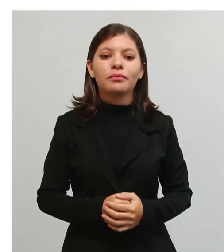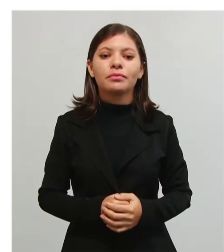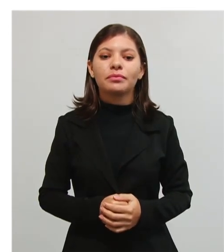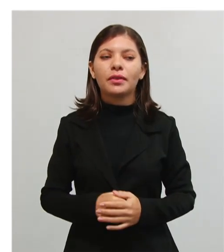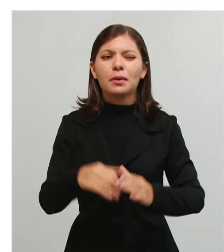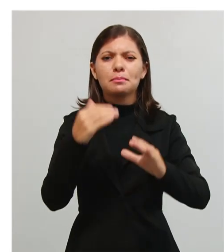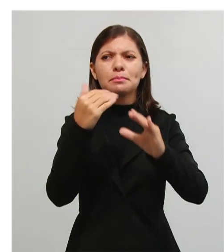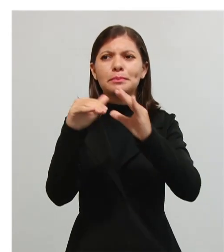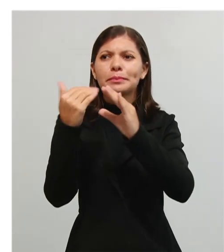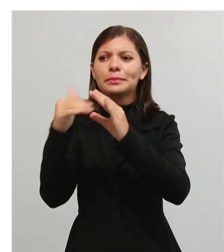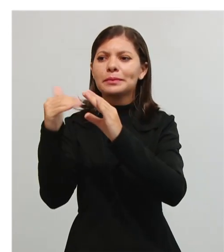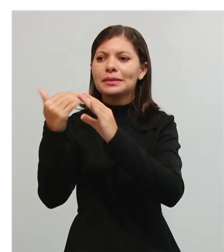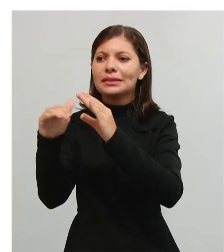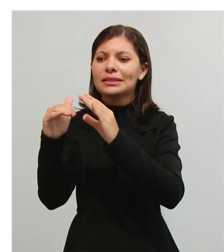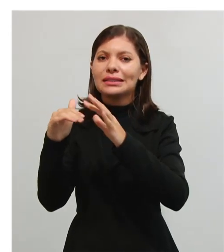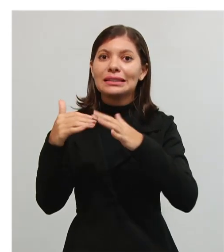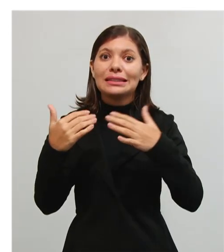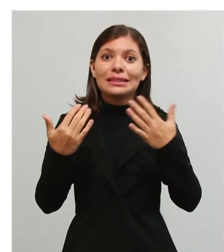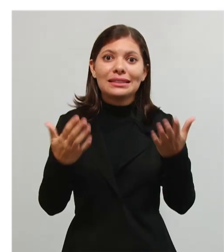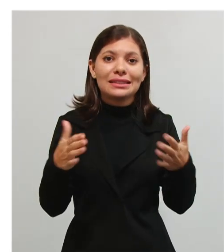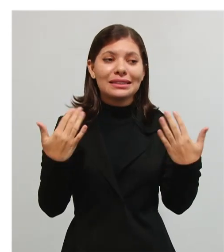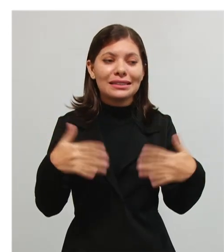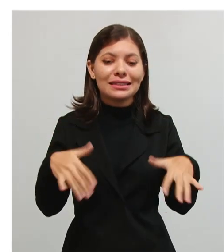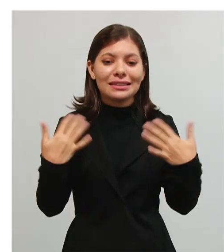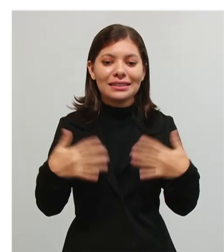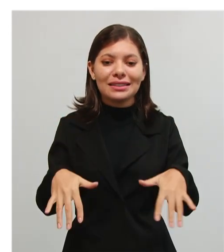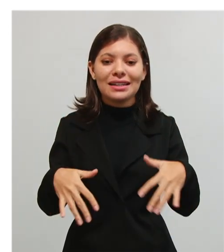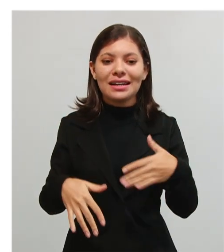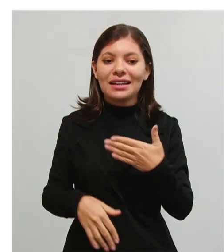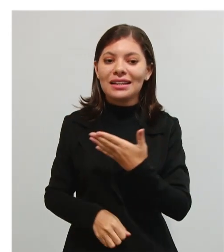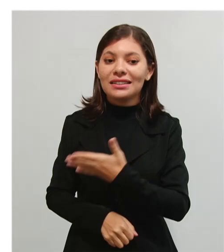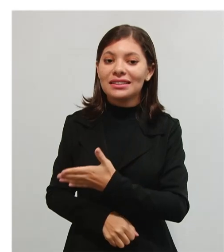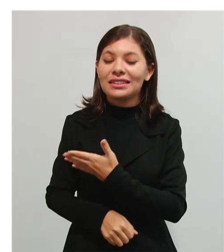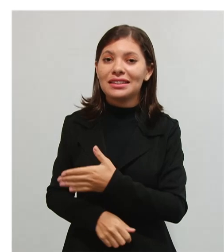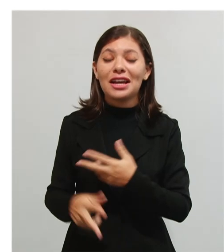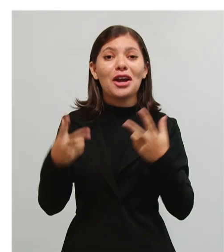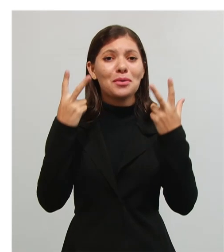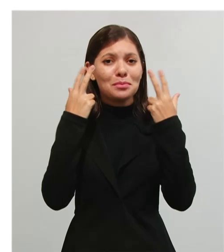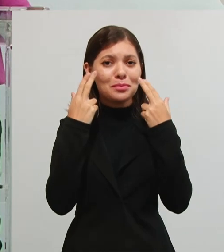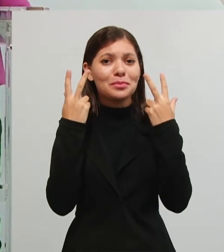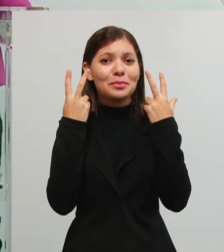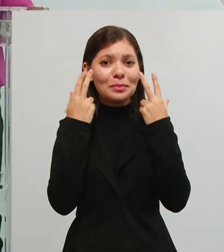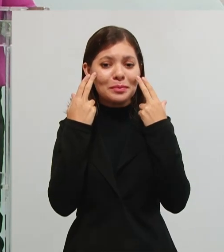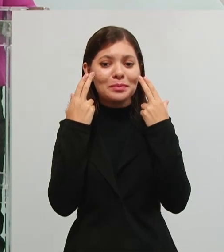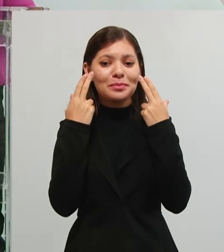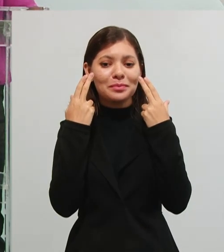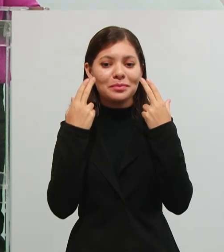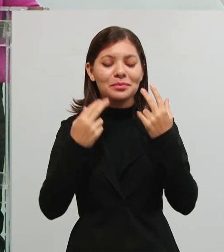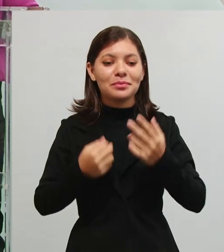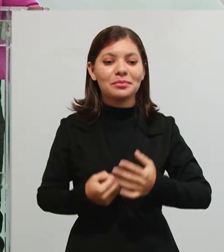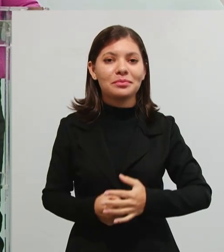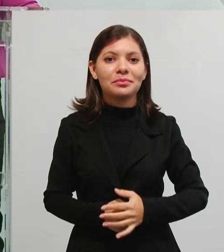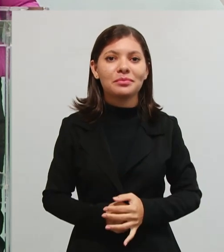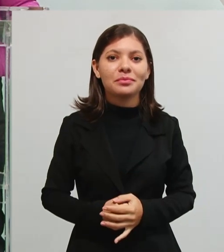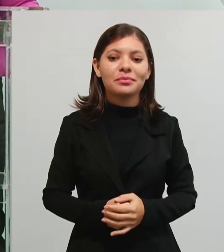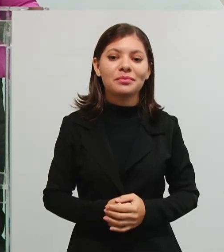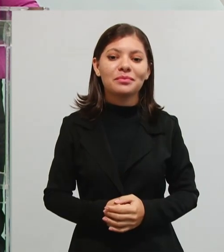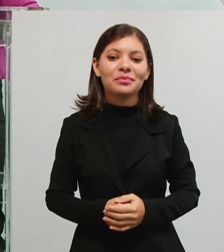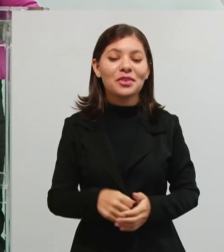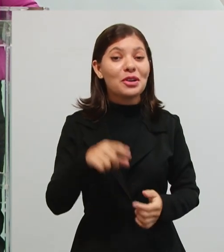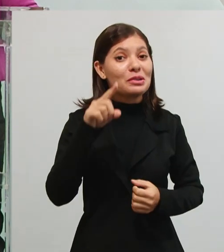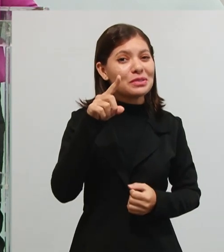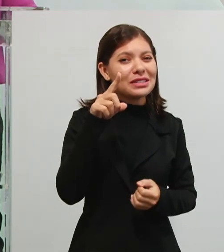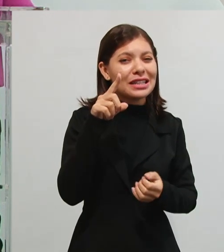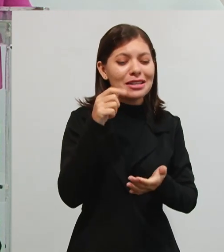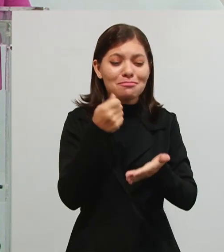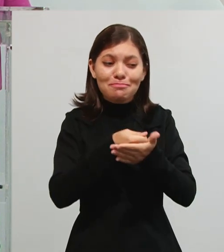recados. Eita, essa daqui é comum, muito comum. Você está